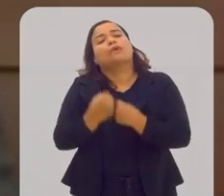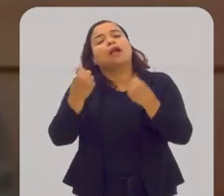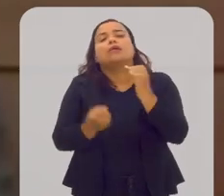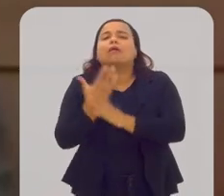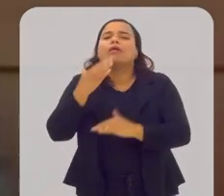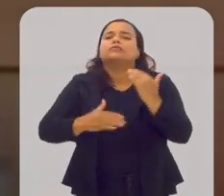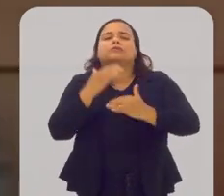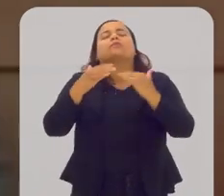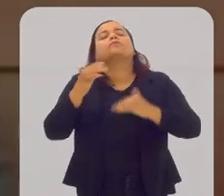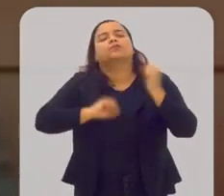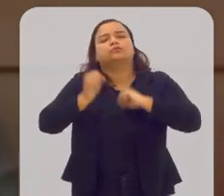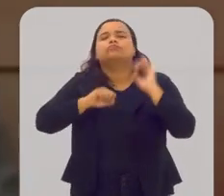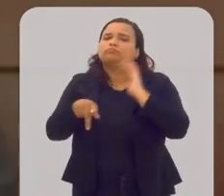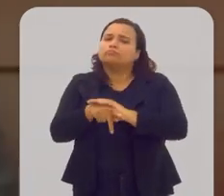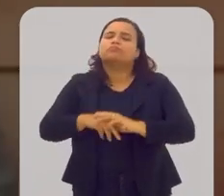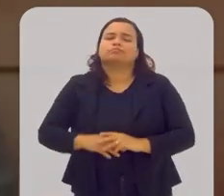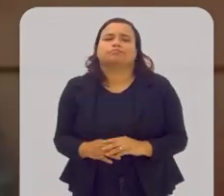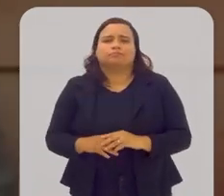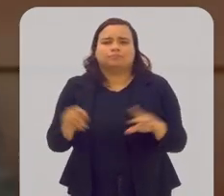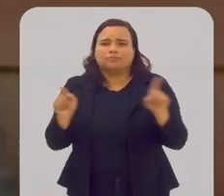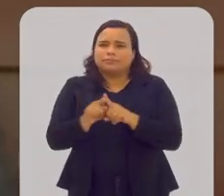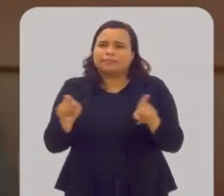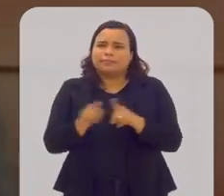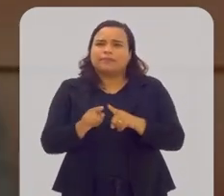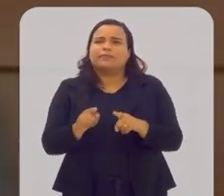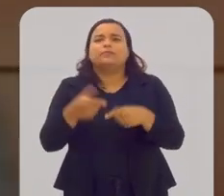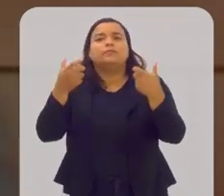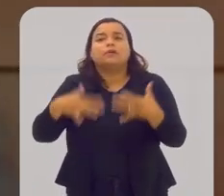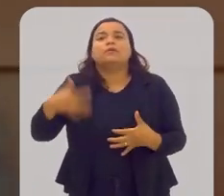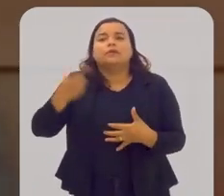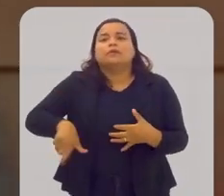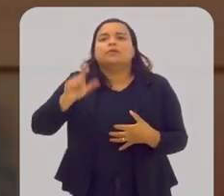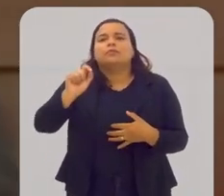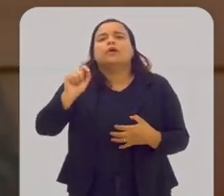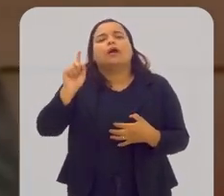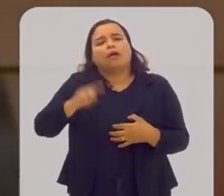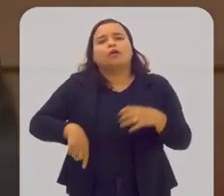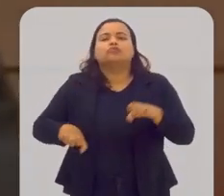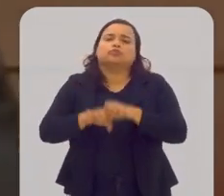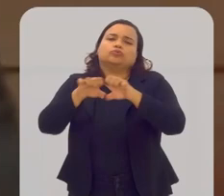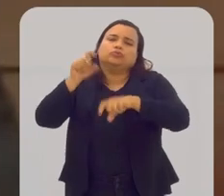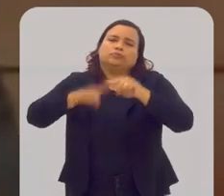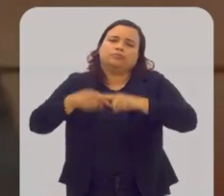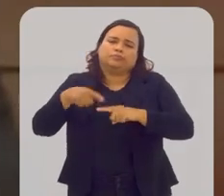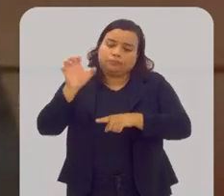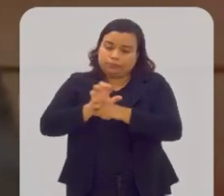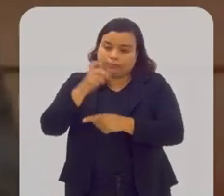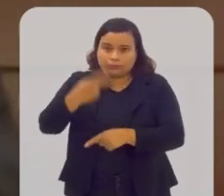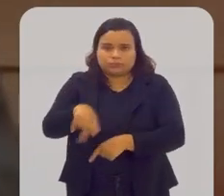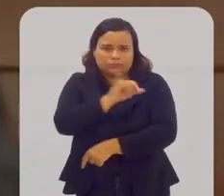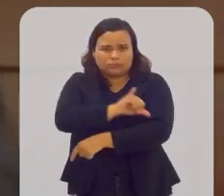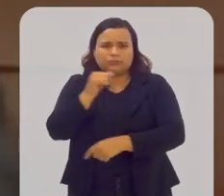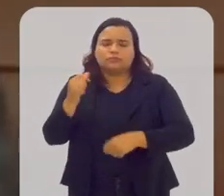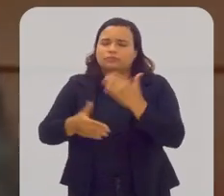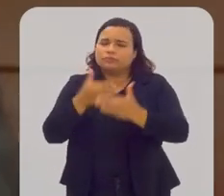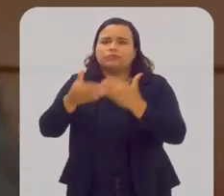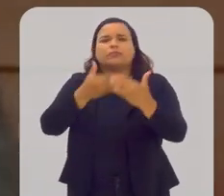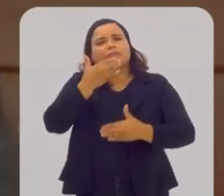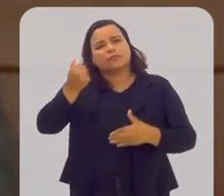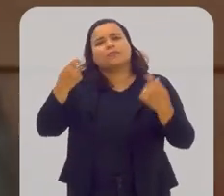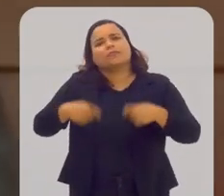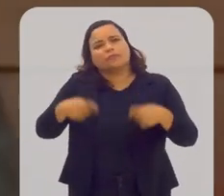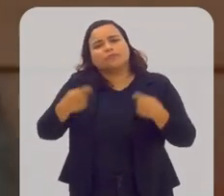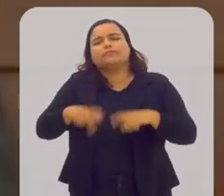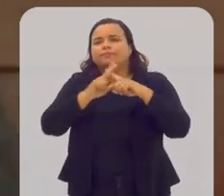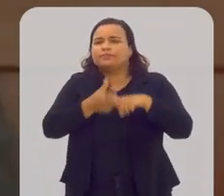impactou na geração e desenvolvimento dessas indústrias. E não dá para não deixar de citar a questão de infraestrutura. O estado do Rio de Janeiro ele precisa